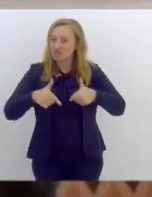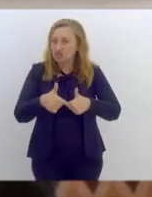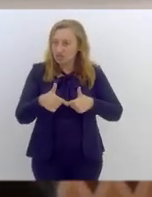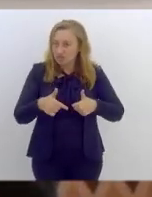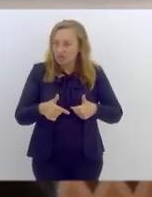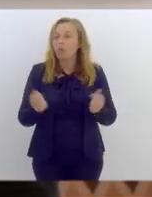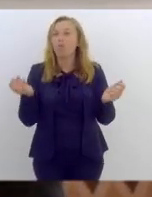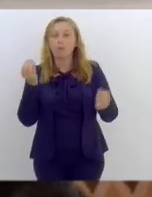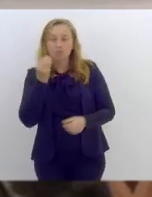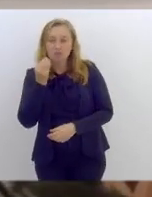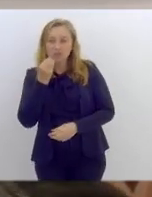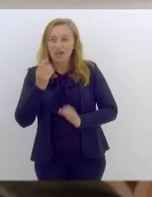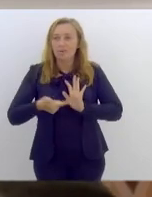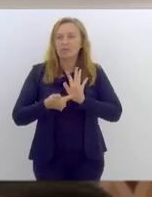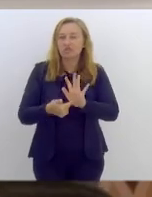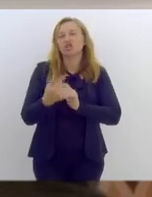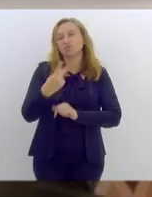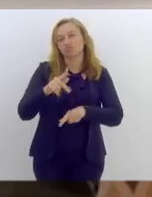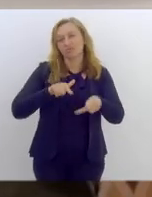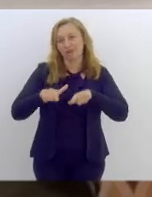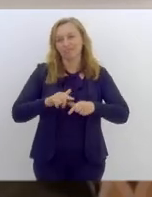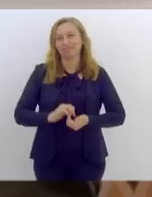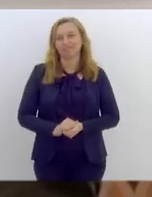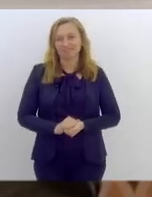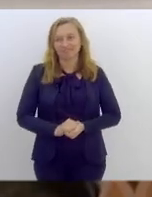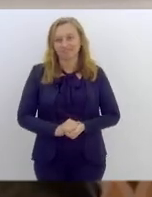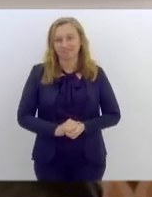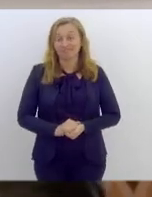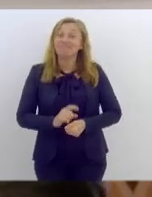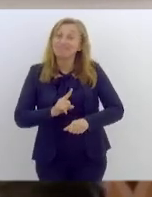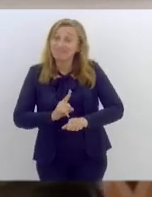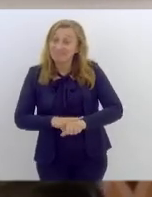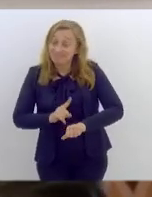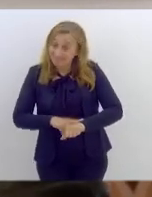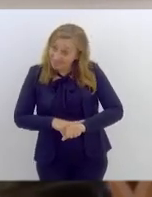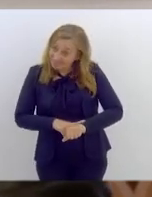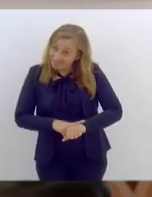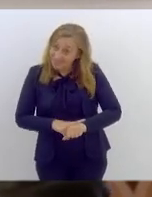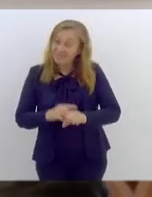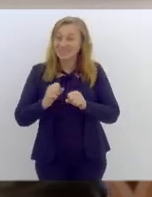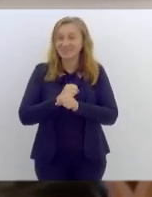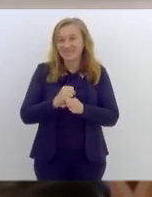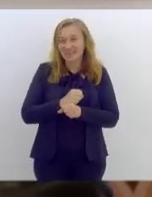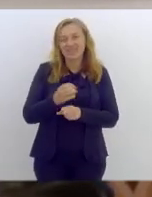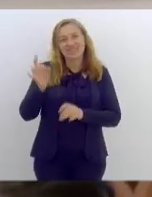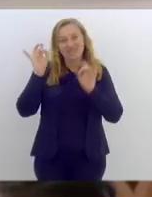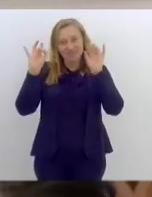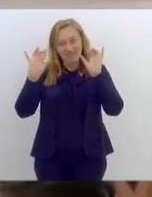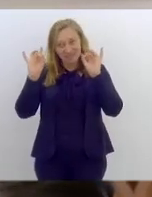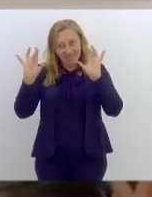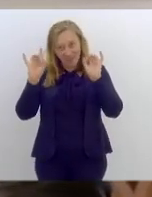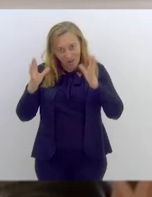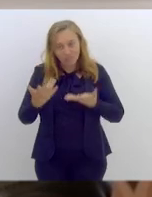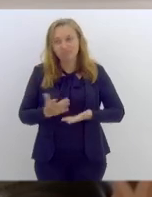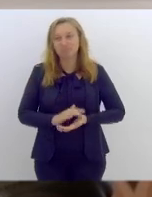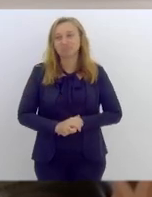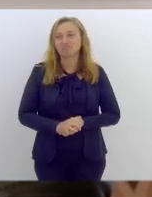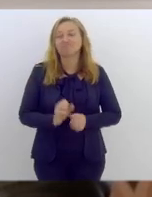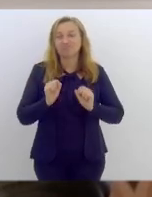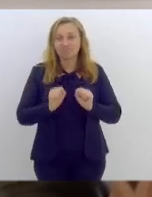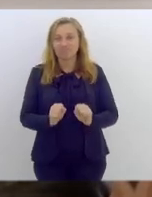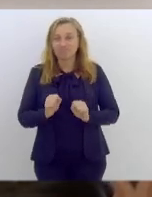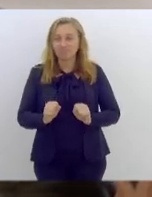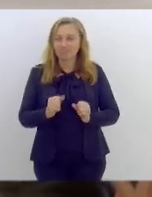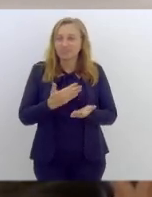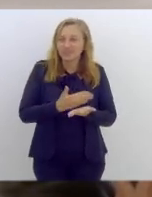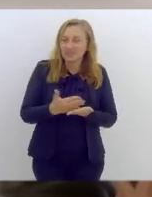inclusive, oportunidade para mostrar os seus trabalhos. Nesse momento, nesse ano tão especial, inclusive, onde eu pude estrear